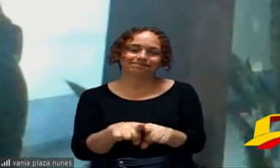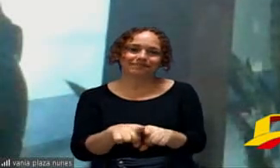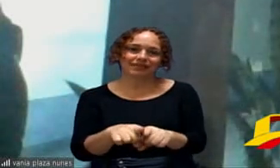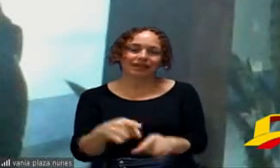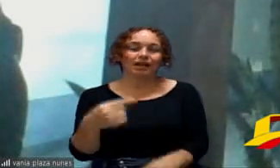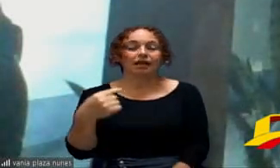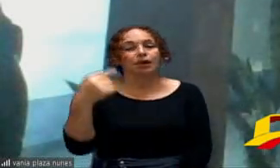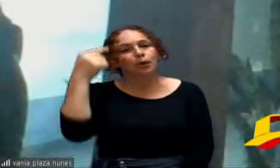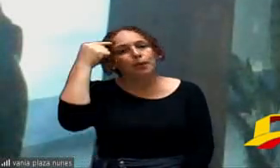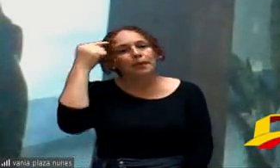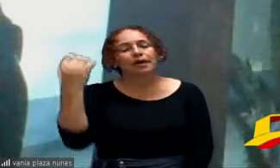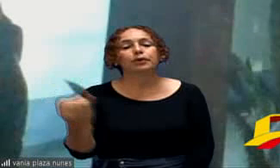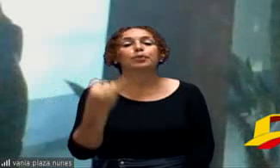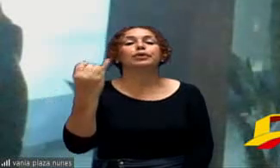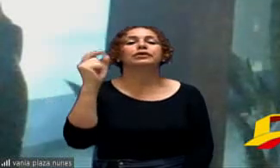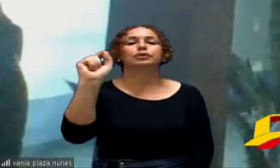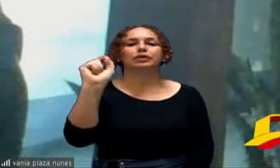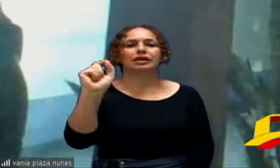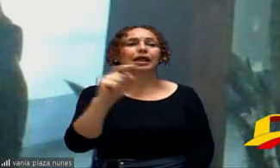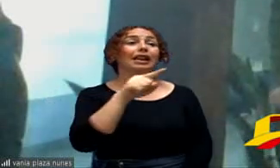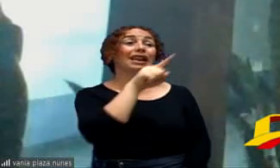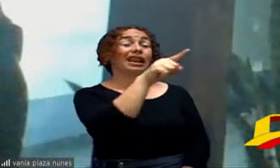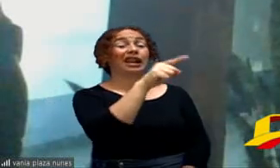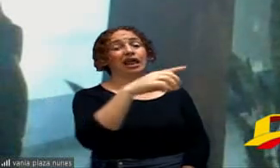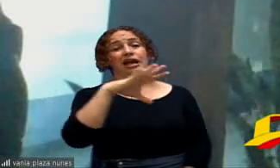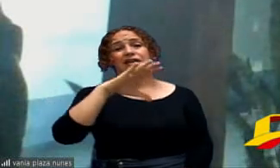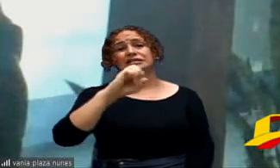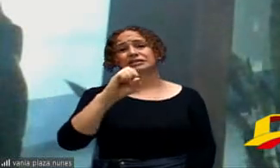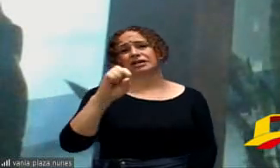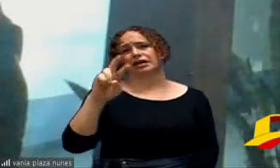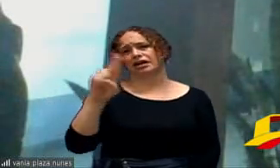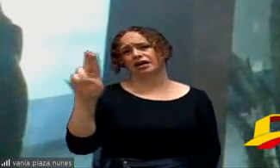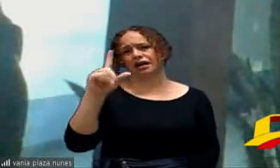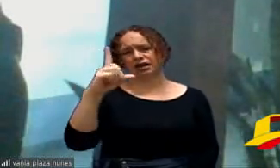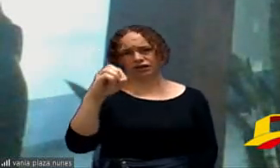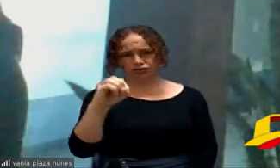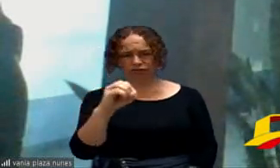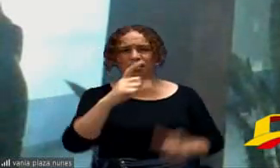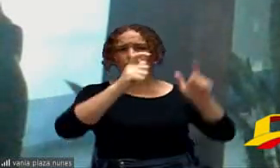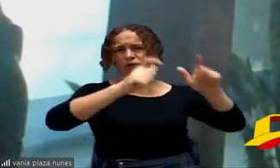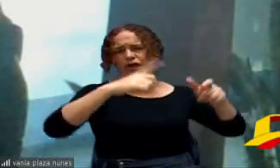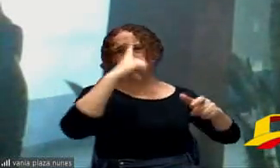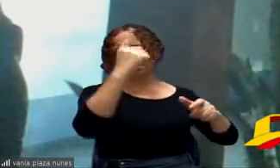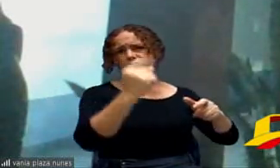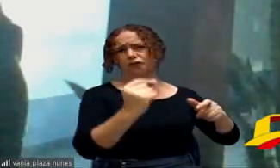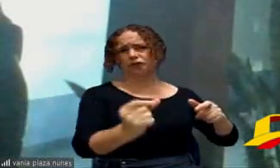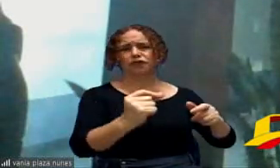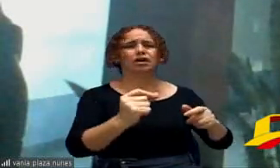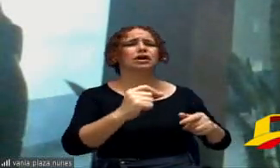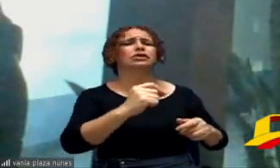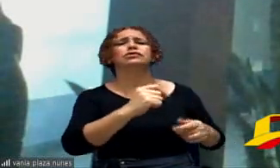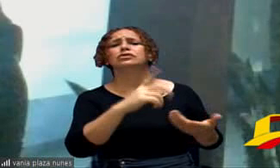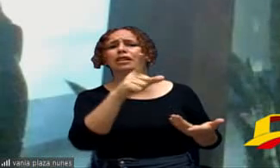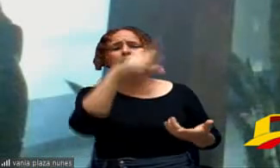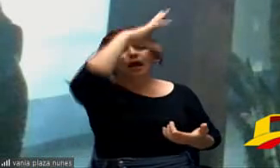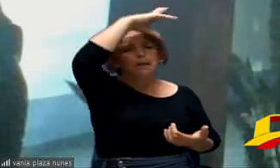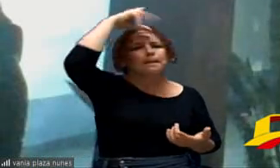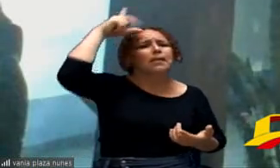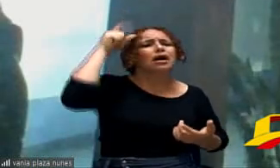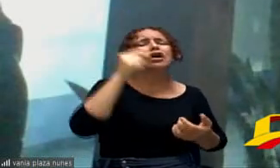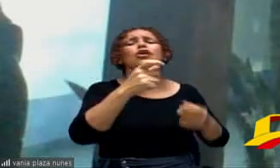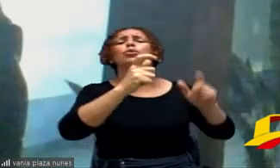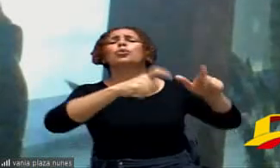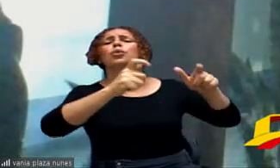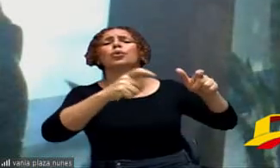no Cerrado não é lugar de elefante, e nem na Amazônia de girafa. Então, eu queria que vocês pensassem, será que no zoológico,